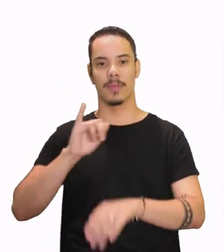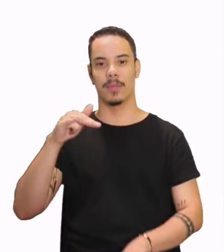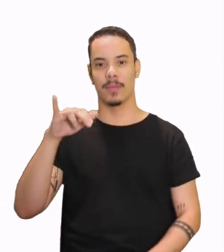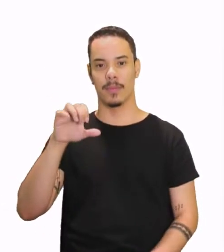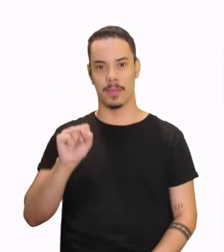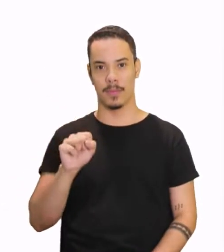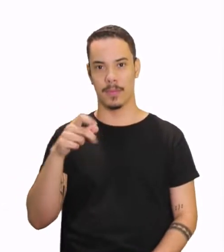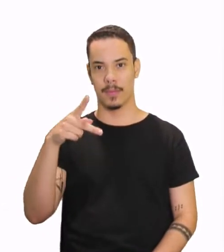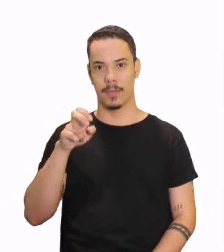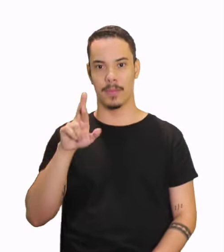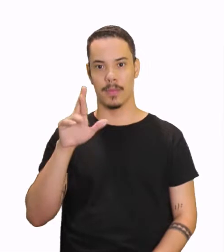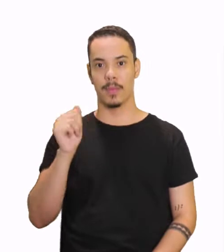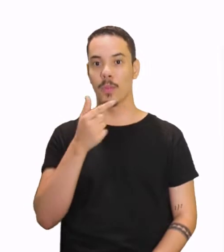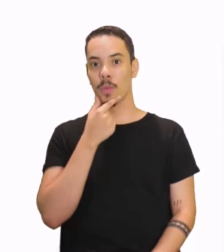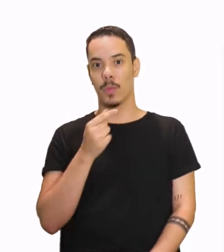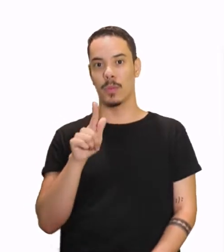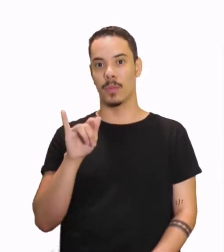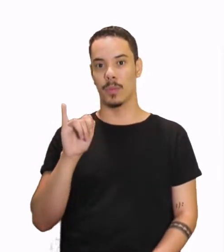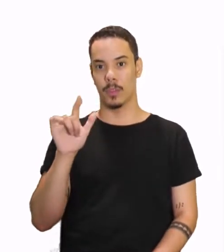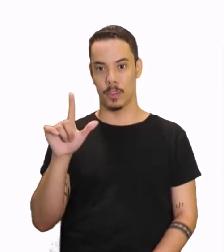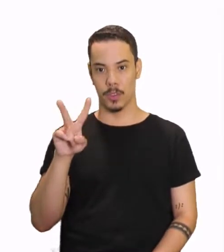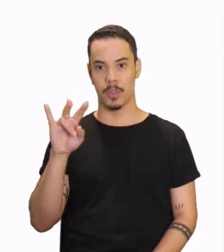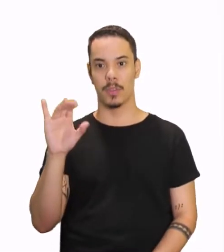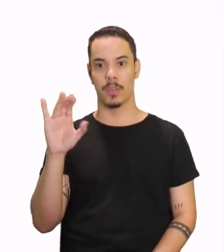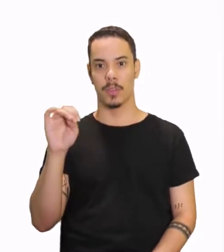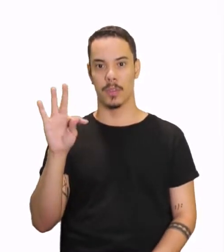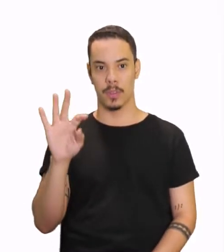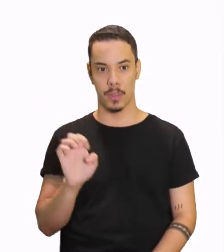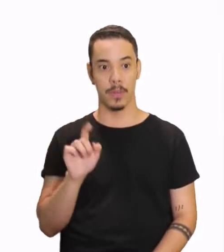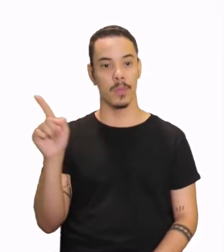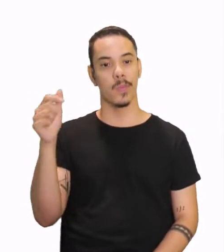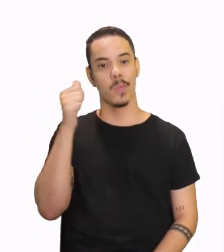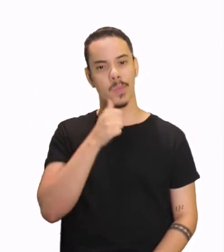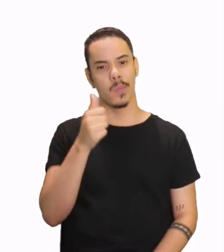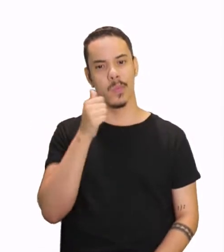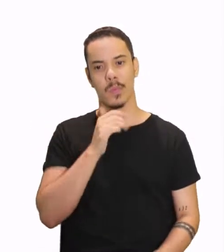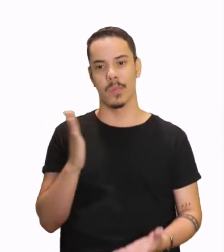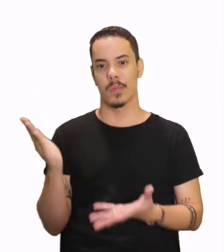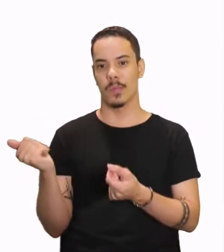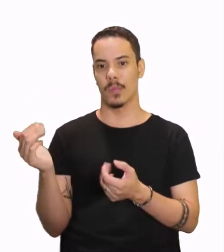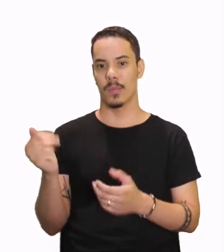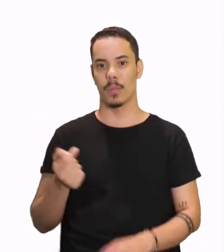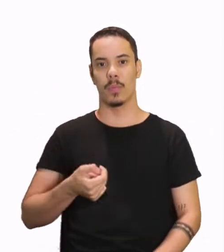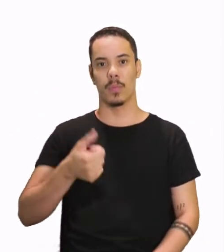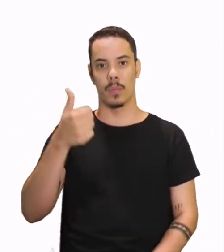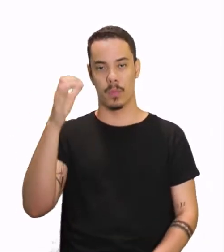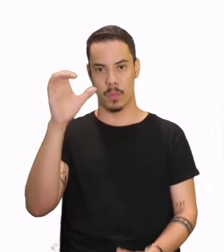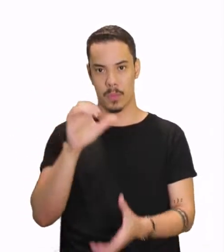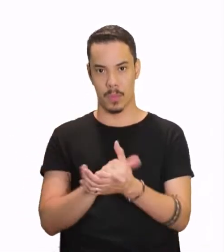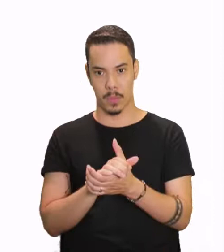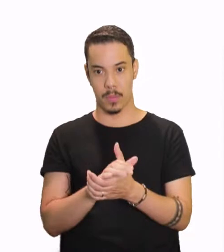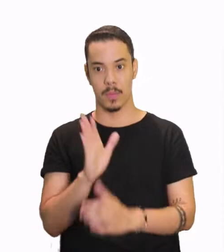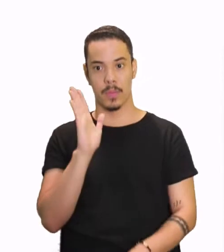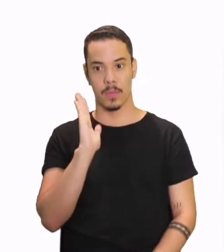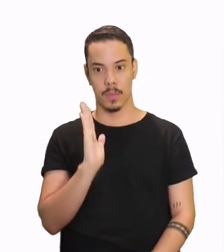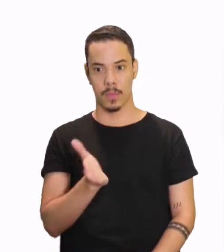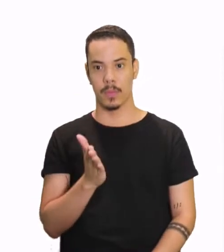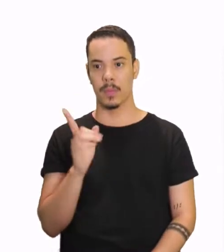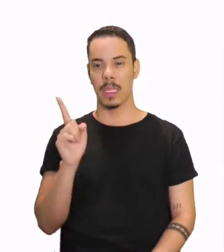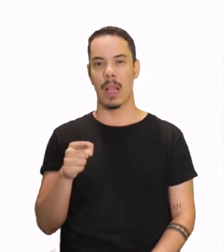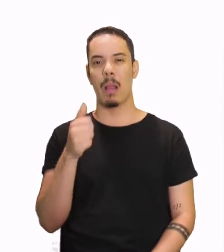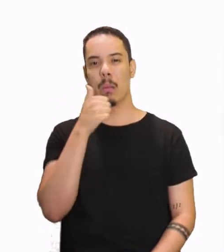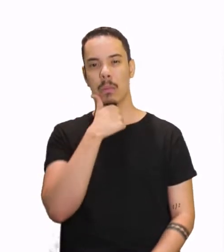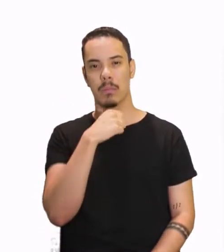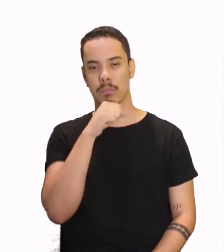de Gil Vicente. Inês Pereira é uma jovem na idade de se casar. Ela é pressionada